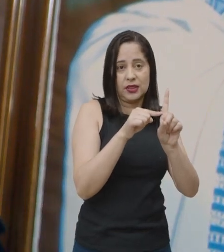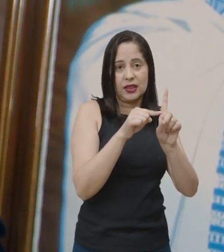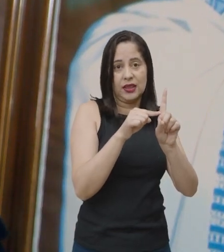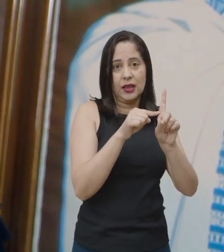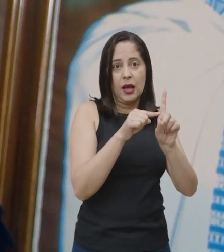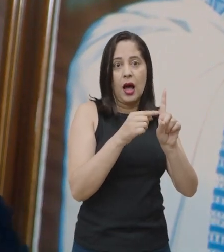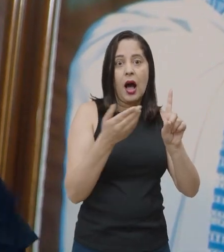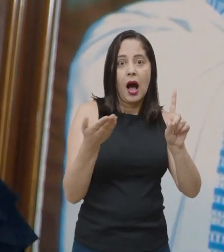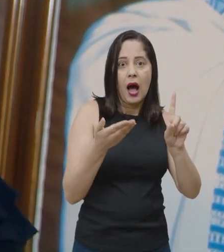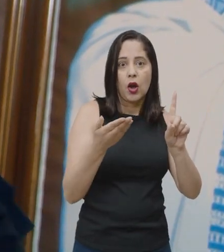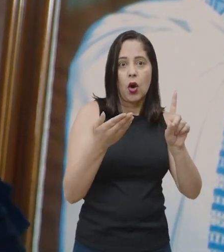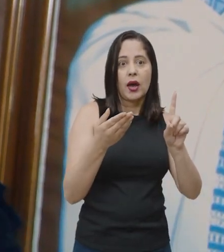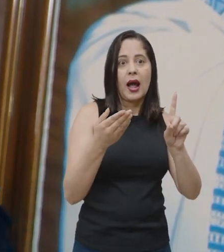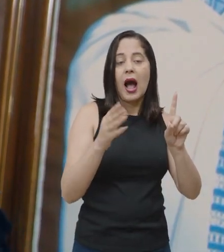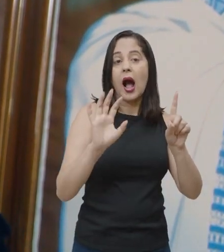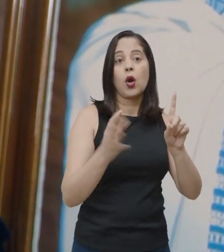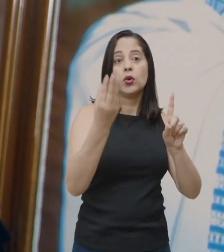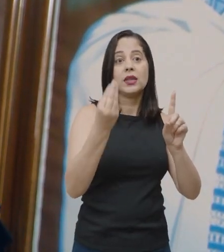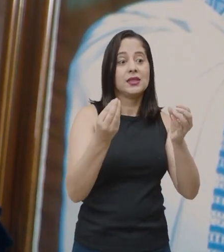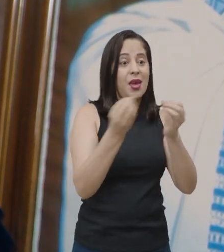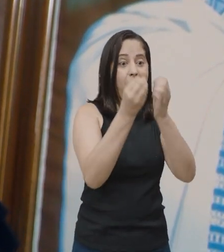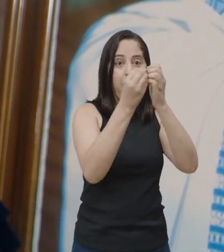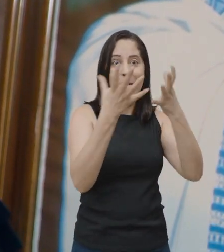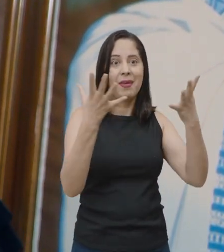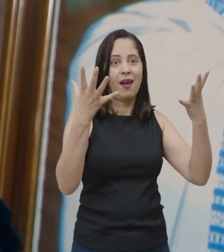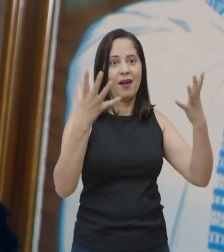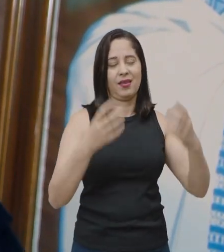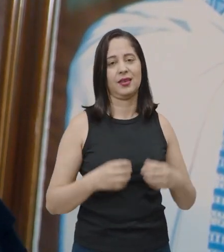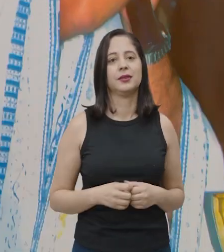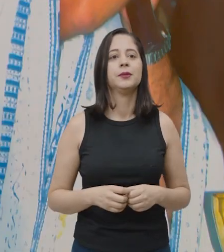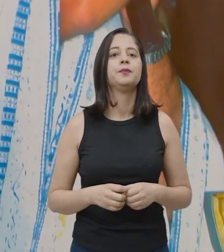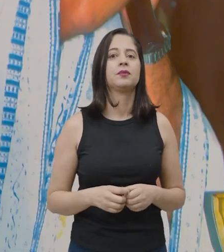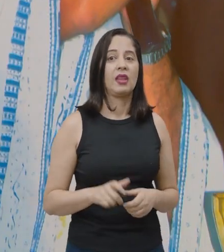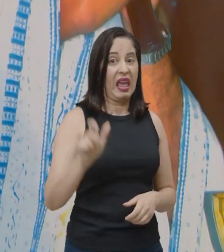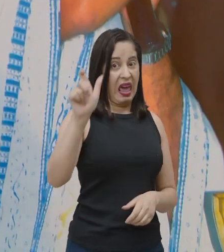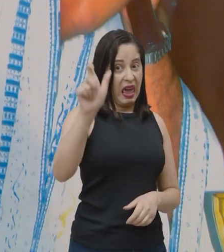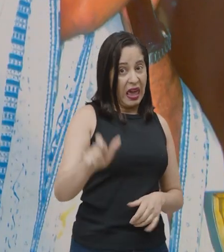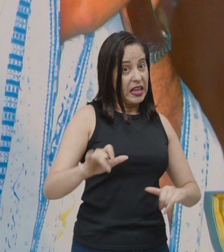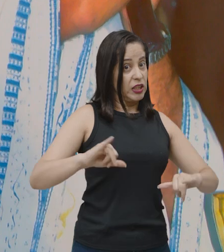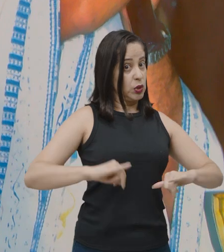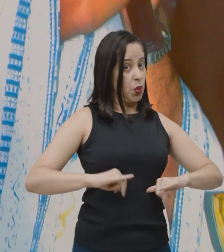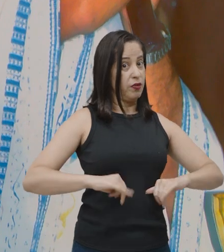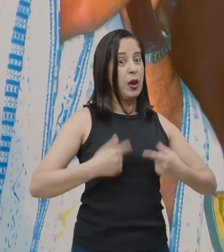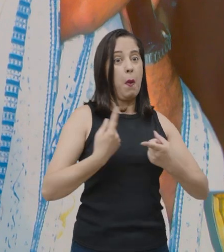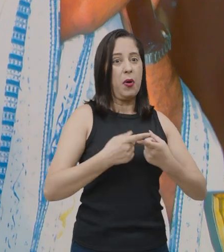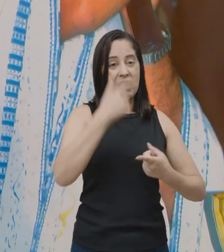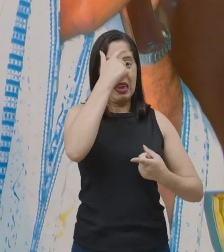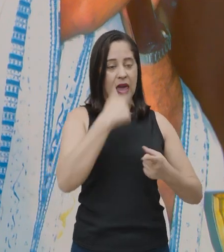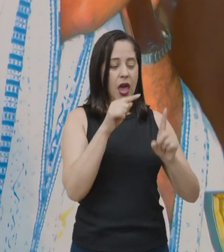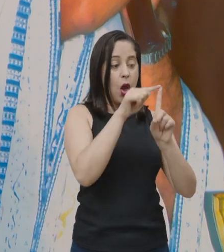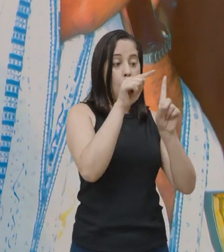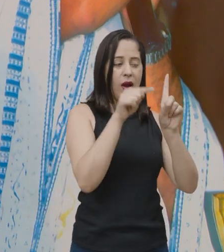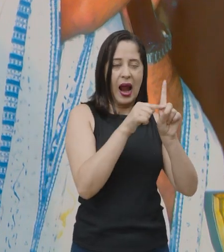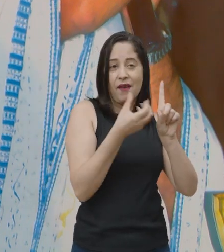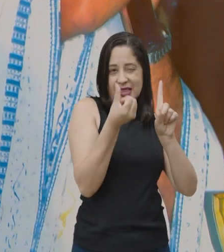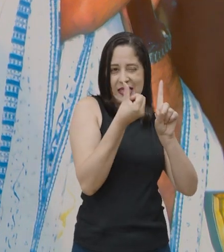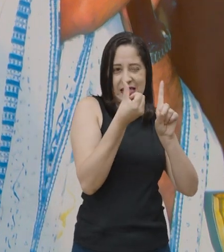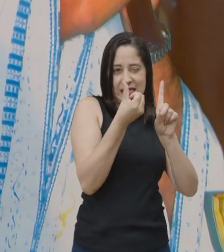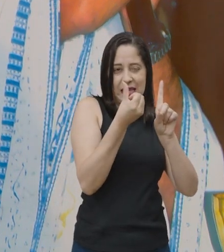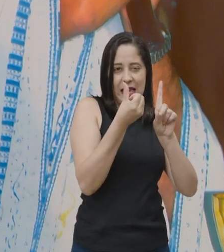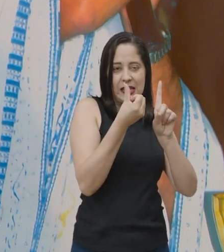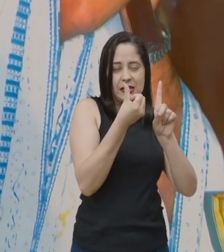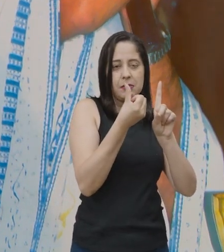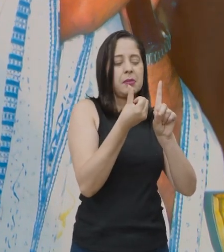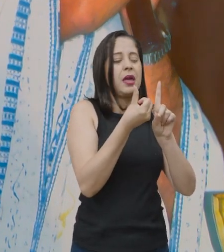e atribui o chamado milagre à intercessão do padre. Ele sofreu muito quando eu perdi meu filho, que eu estava de 6